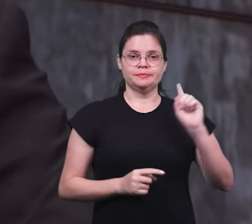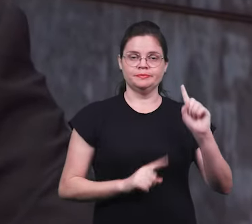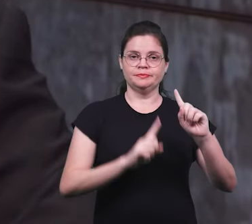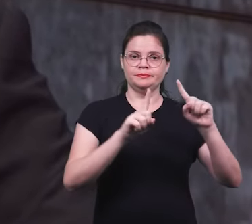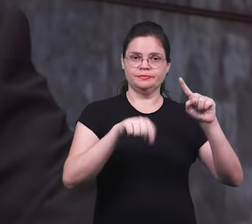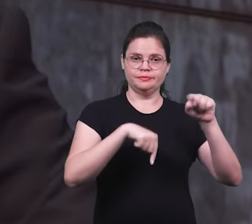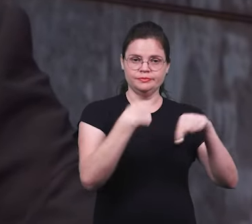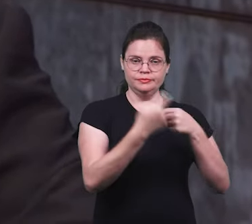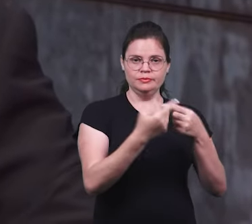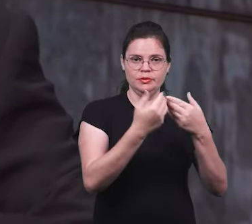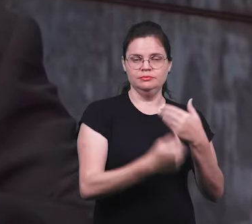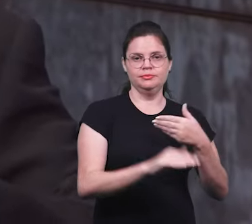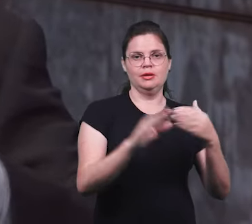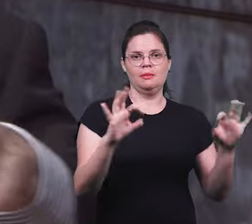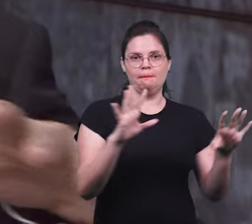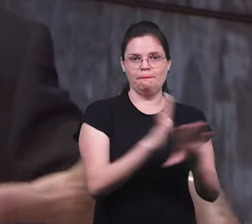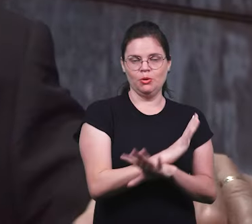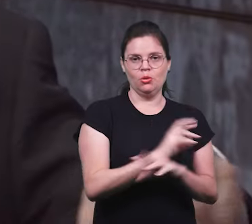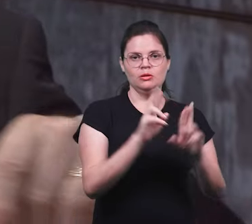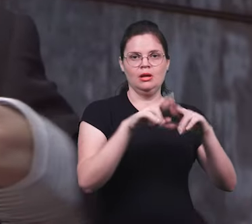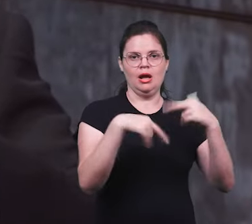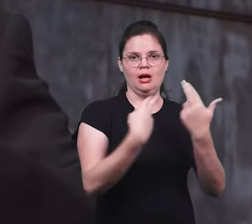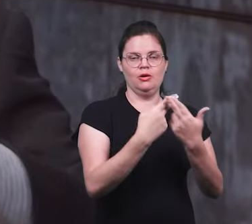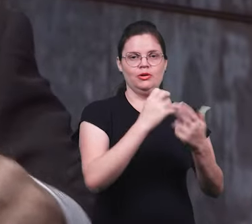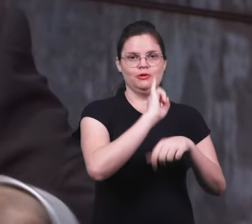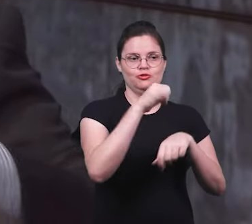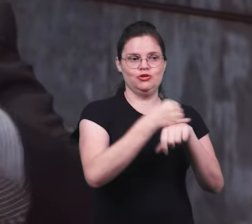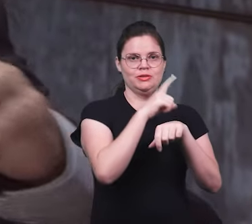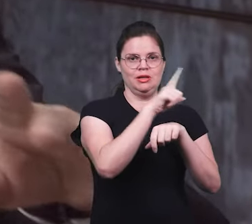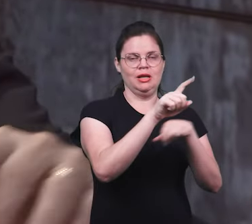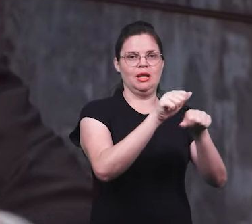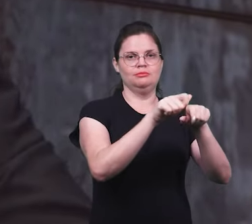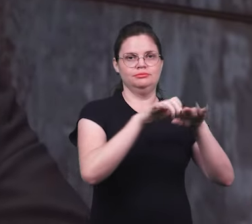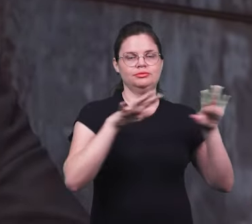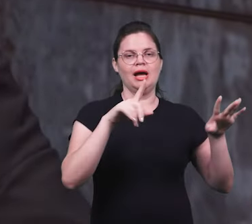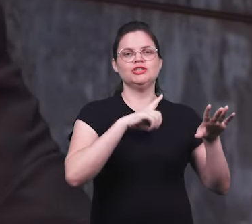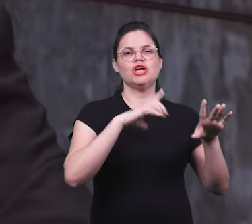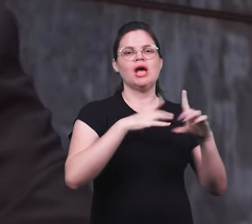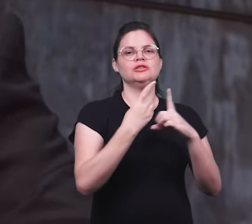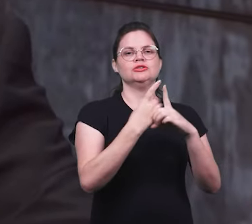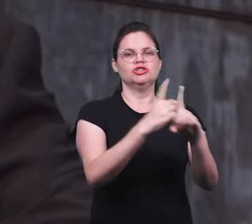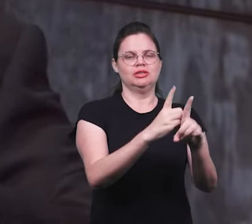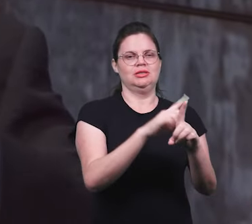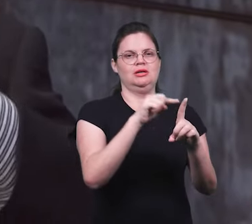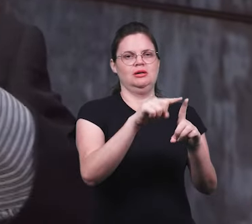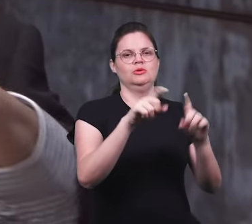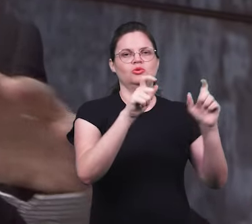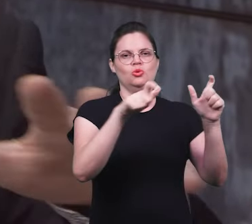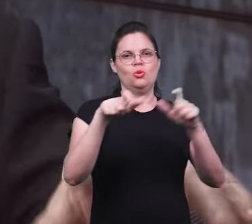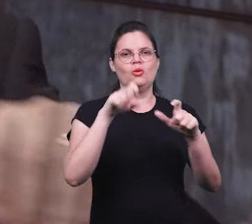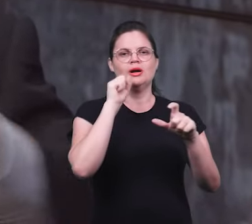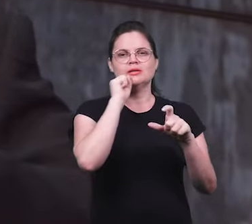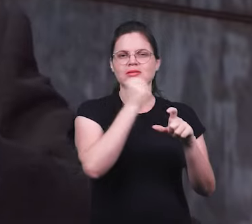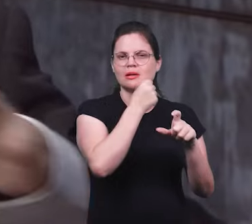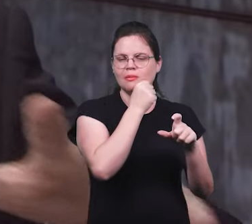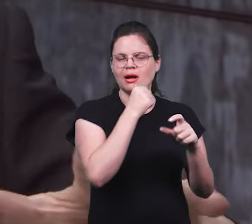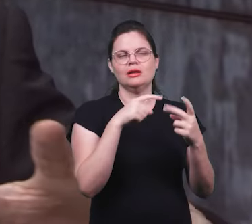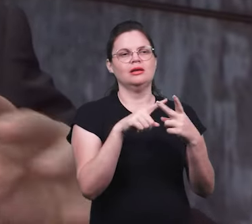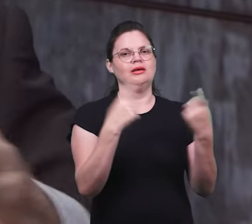de Jerusalém, os discípulos que estavam em Jerusalém, Samaria e Galileia continuaram a